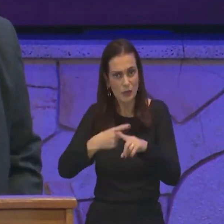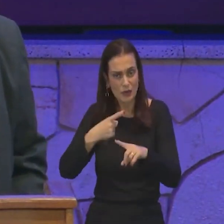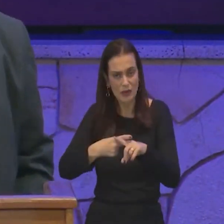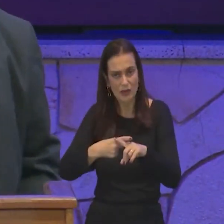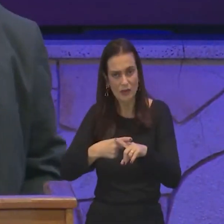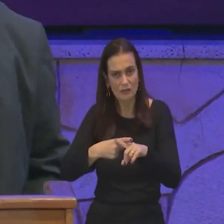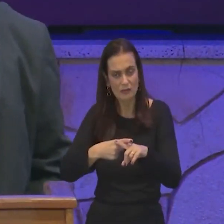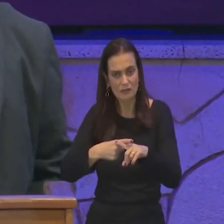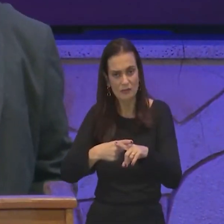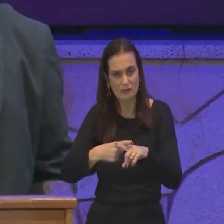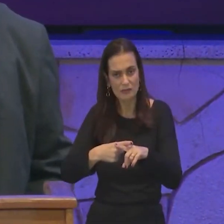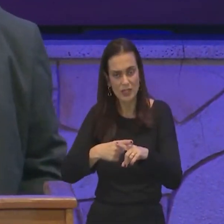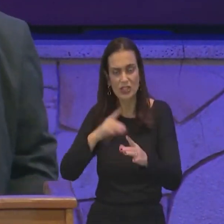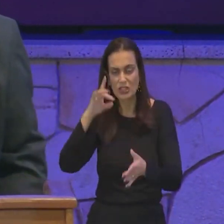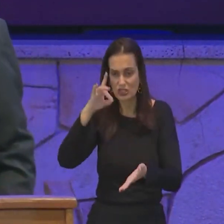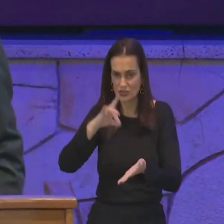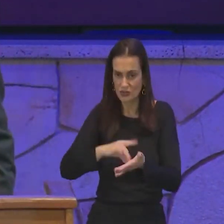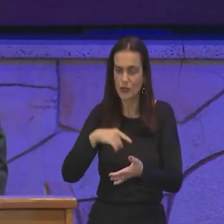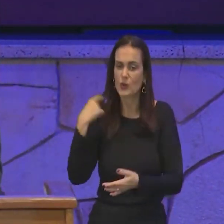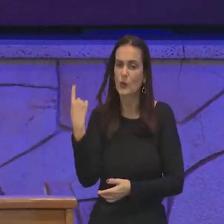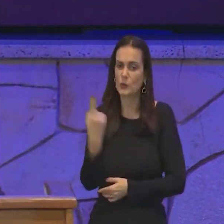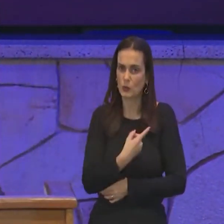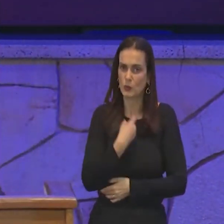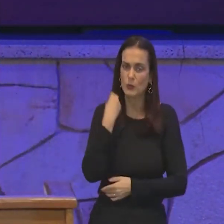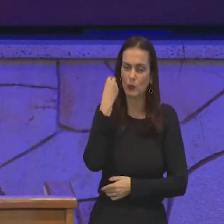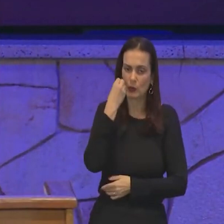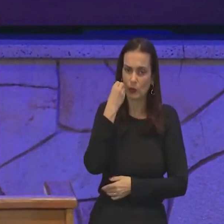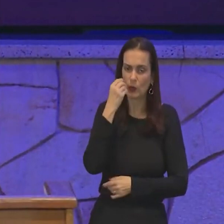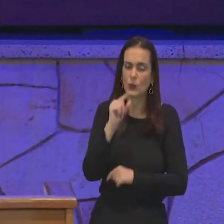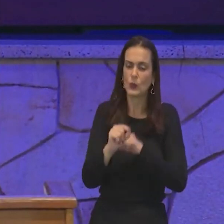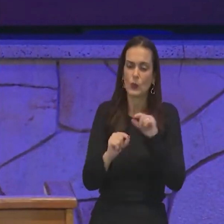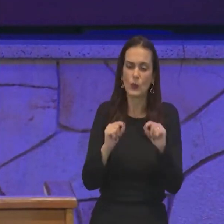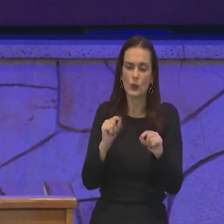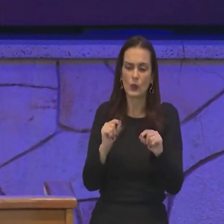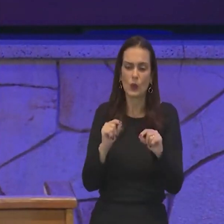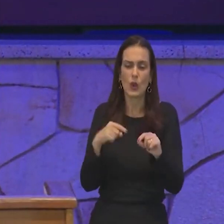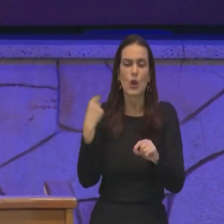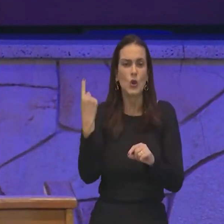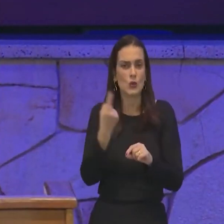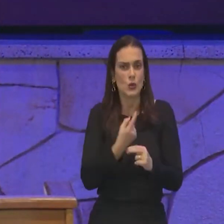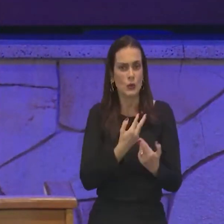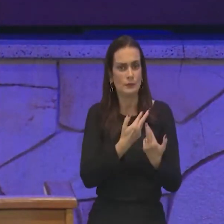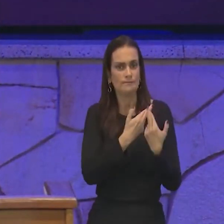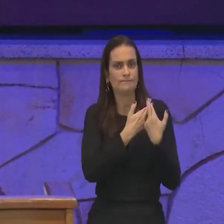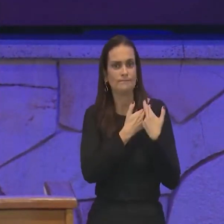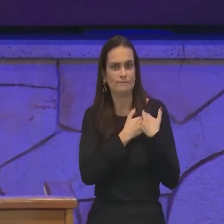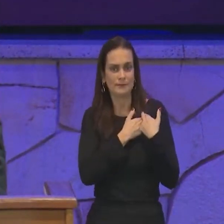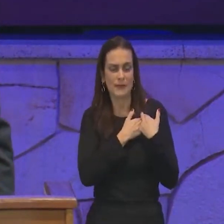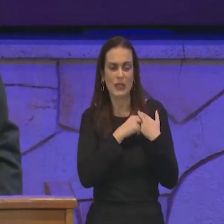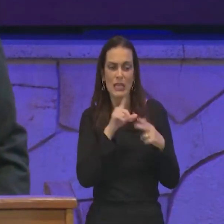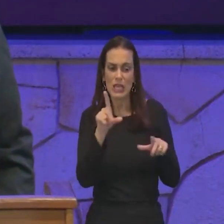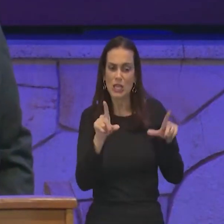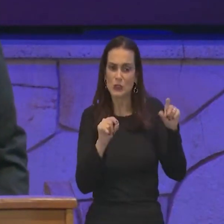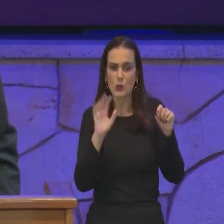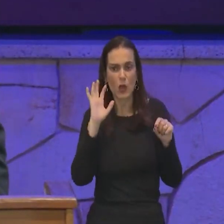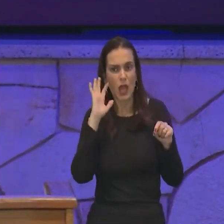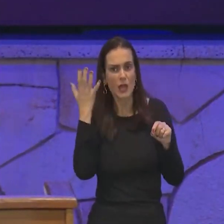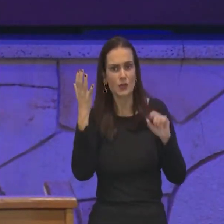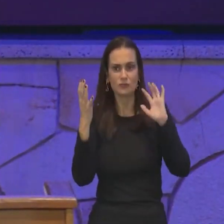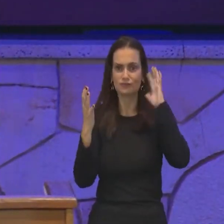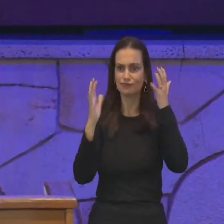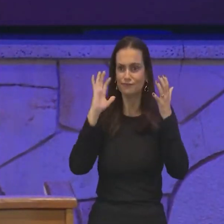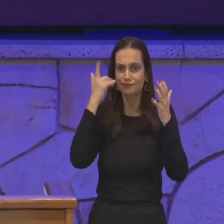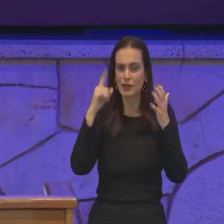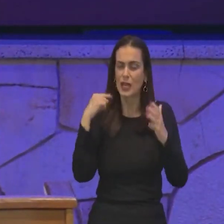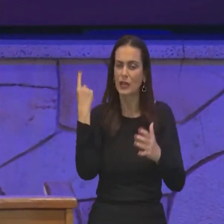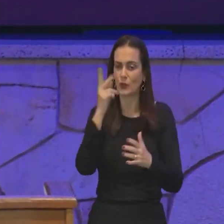fato, nós vivenciamos e nós somos responsáveis pelas nossas decisões, e aquilo que